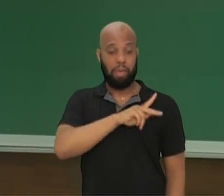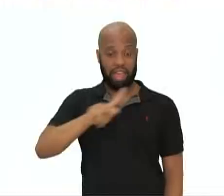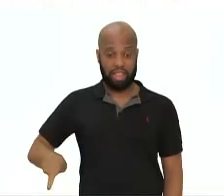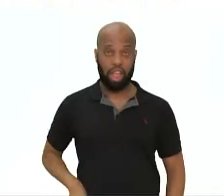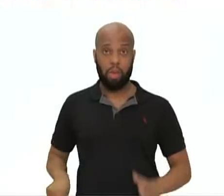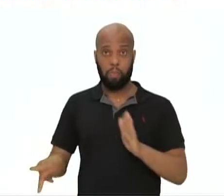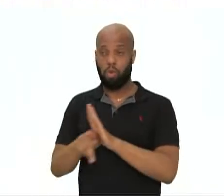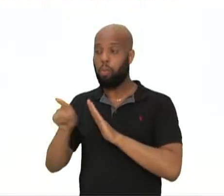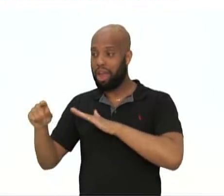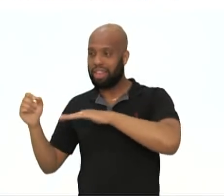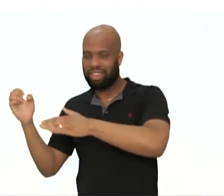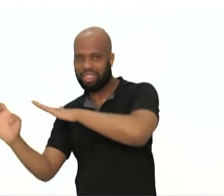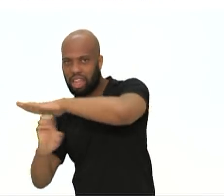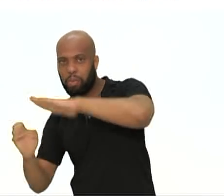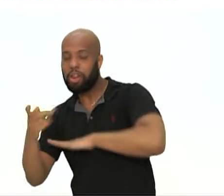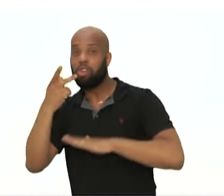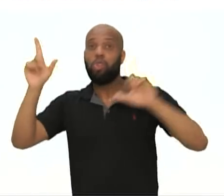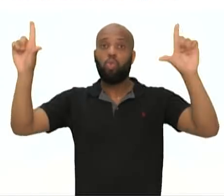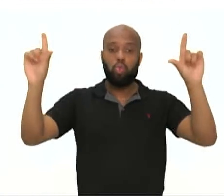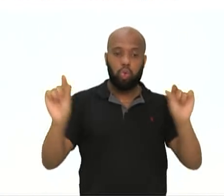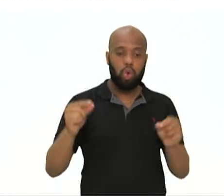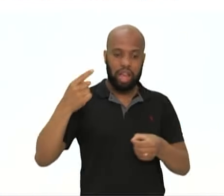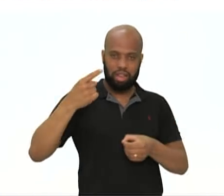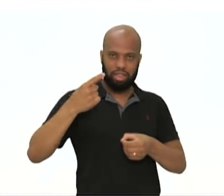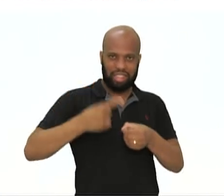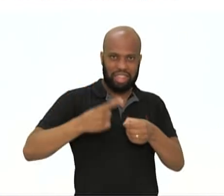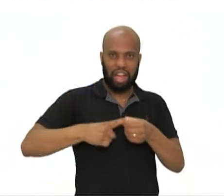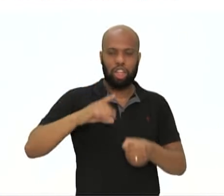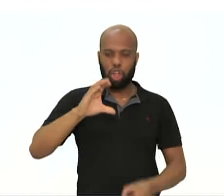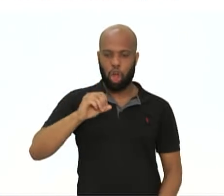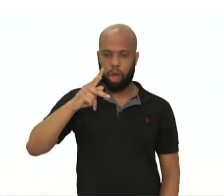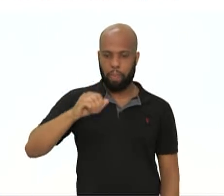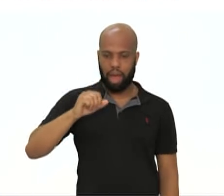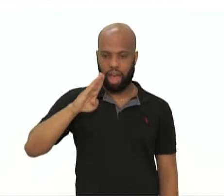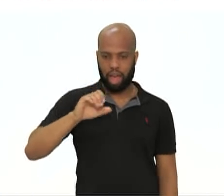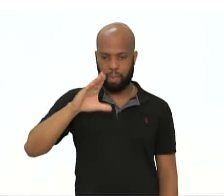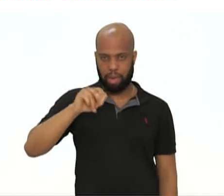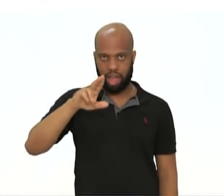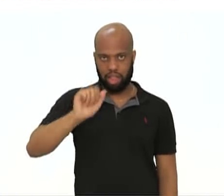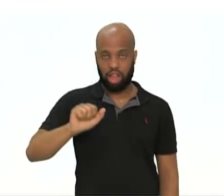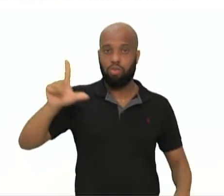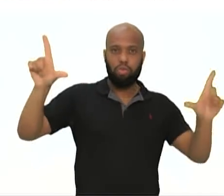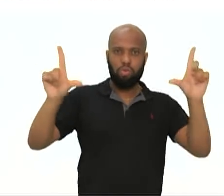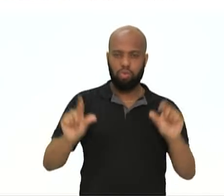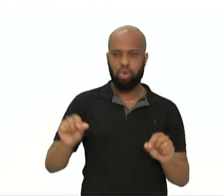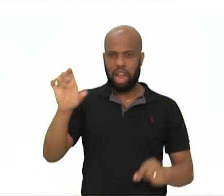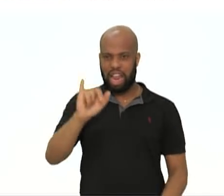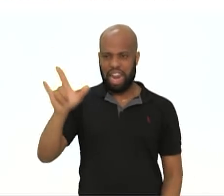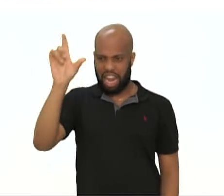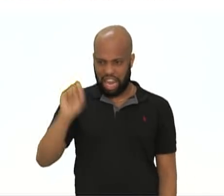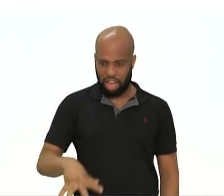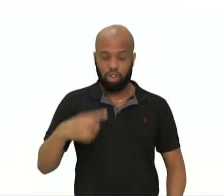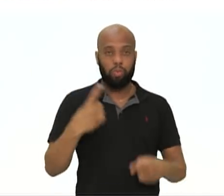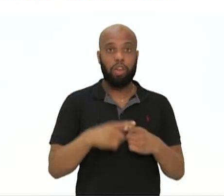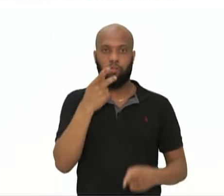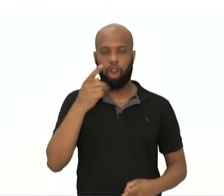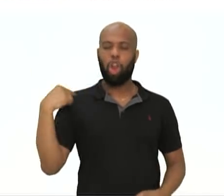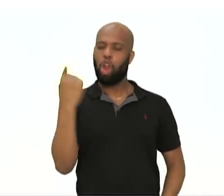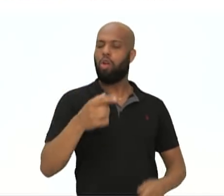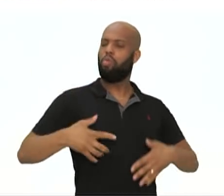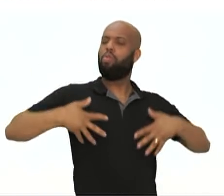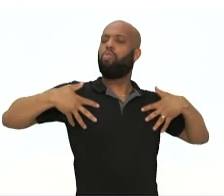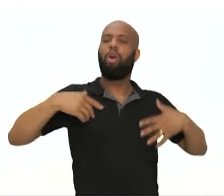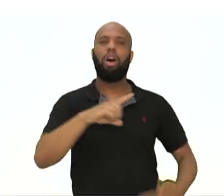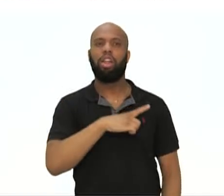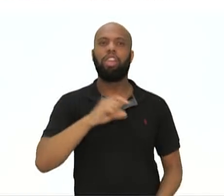Colurb enfatiza a diminuição do lixo de Copacabana como resultado de um grande trabalho. Ao dizer estamos